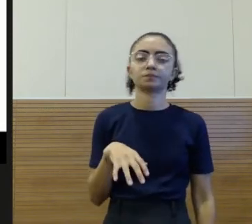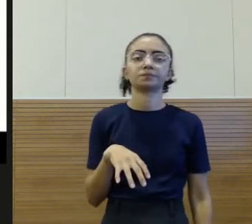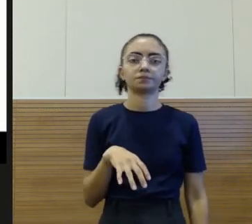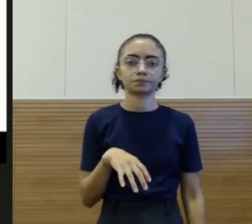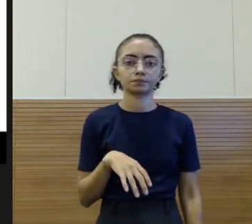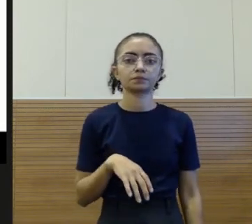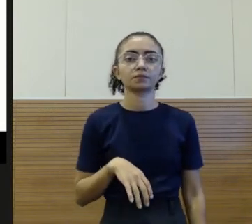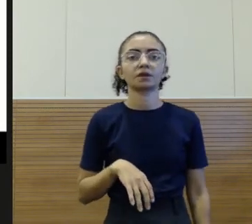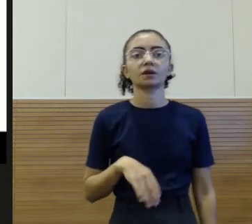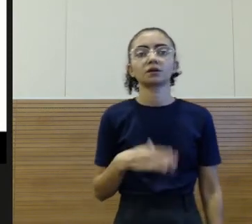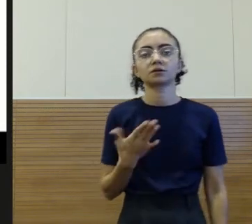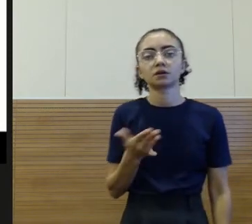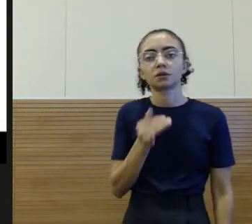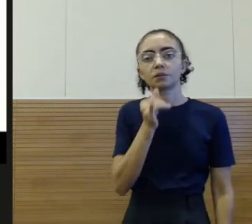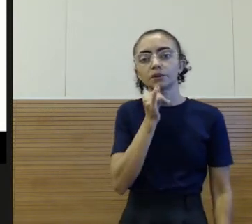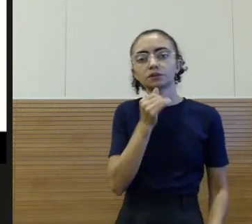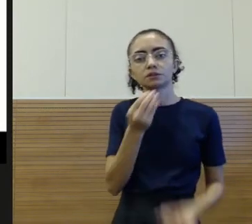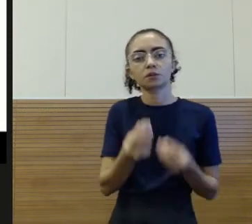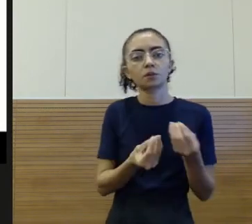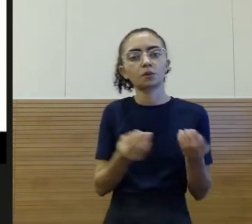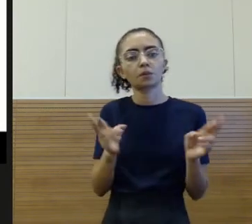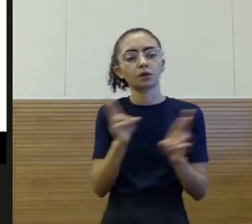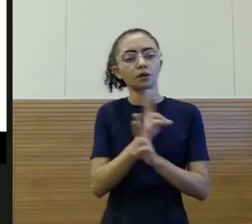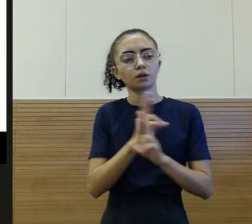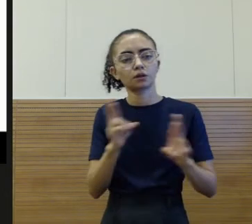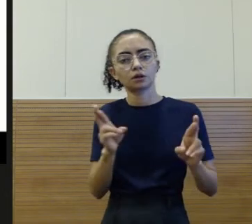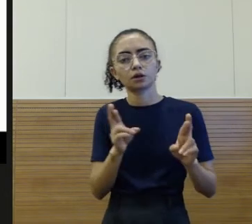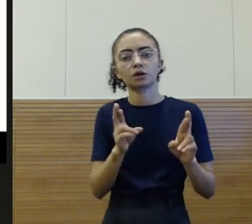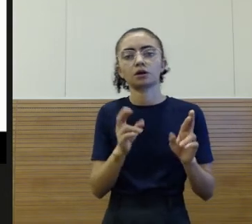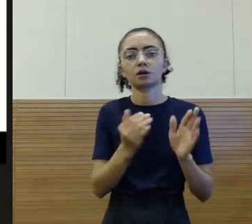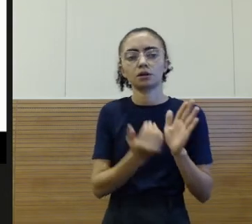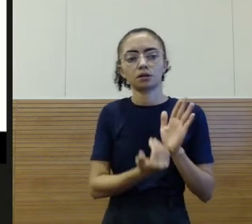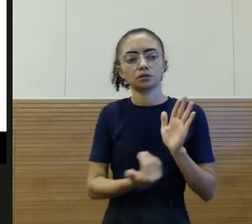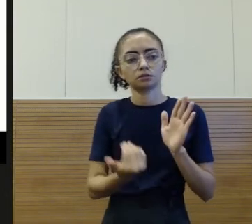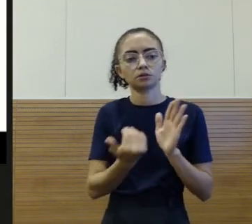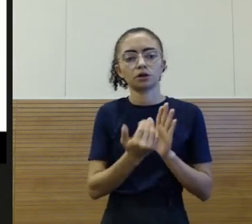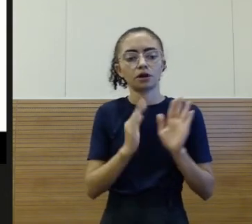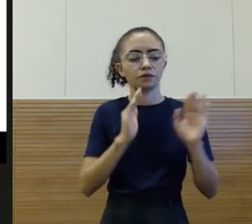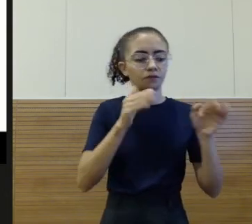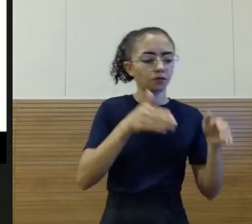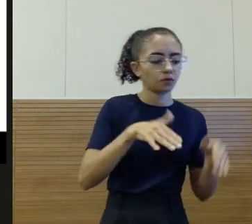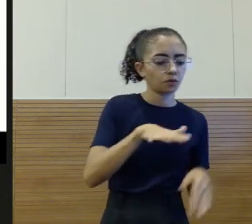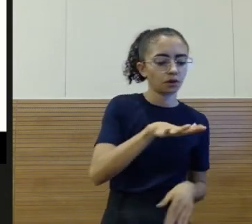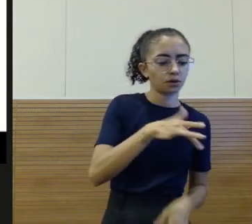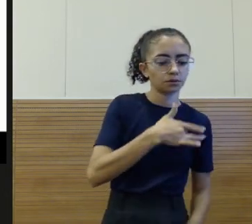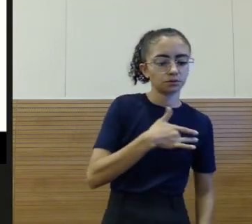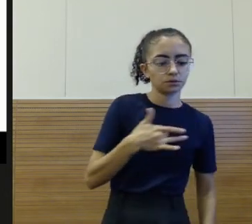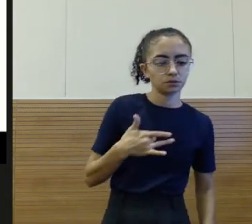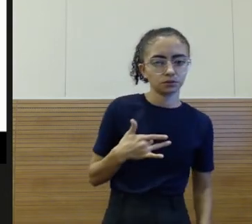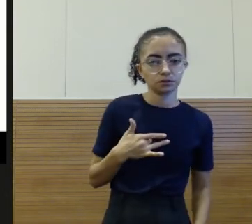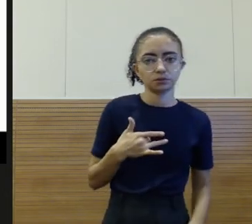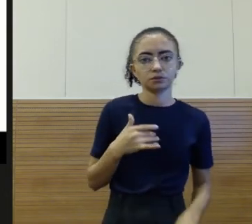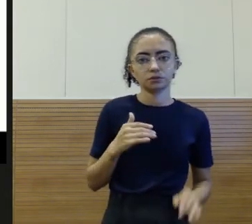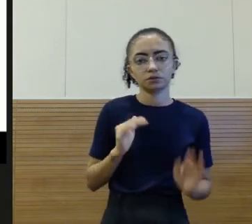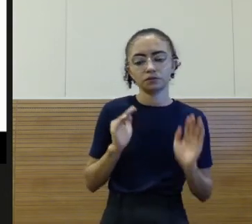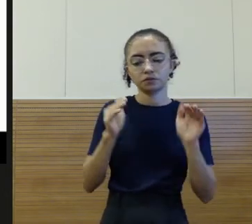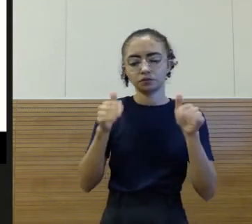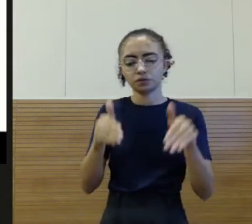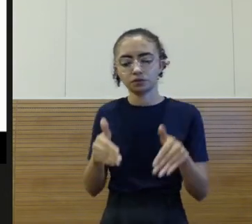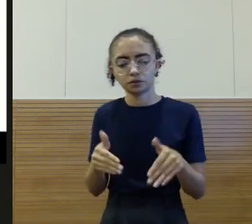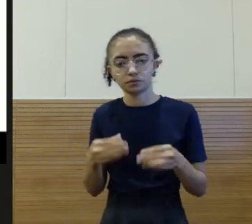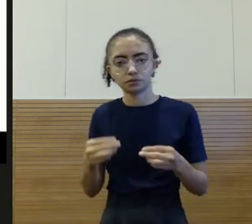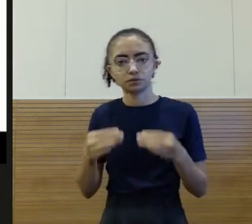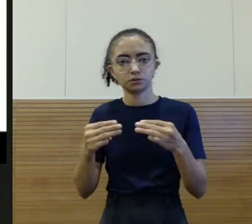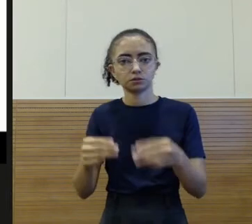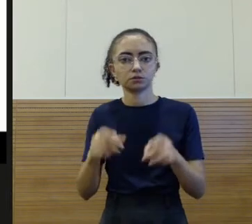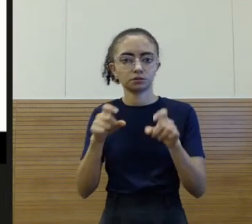que era a reunião com os altos graus, só estar focado no setor saúde, já começavam a convidar o Ministério da Agricultura,